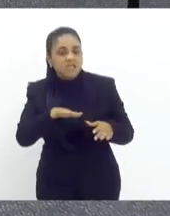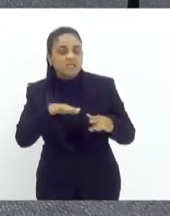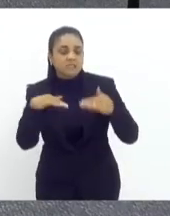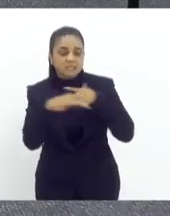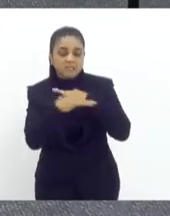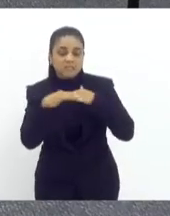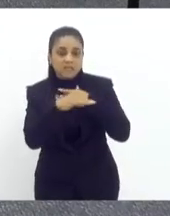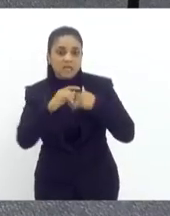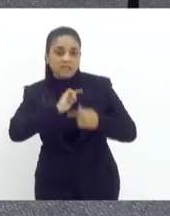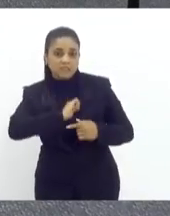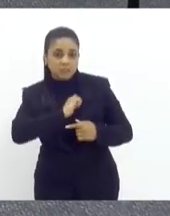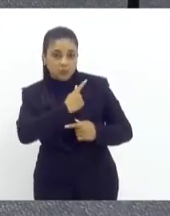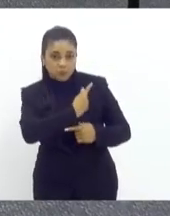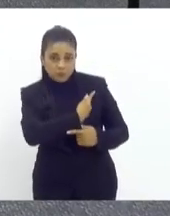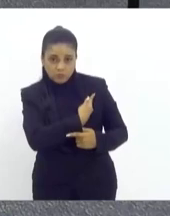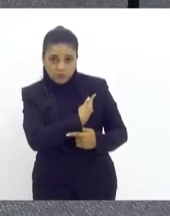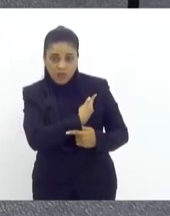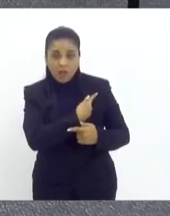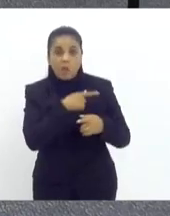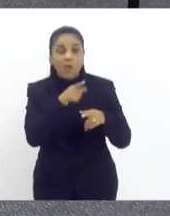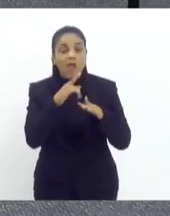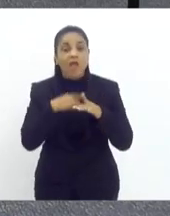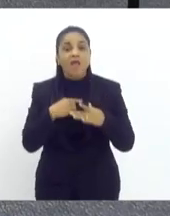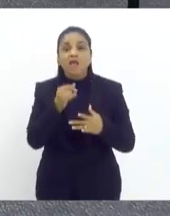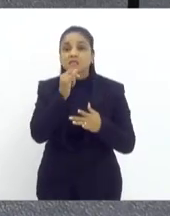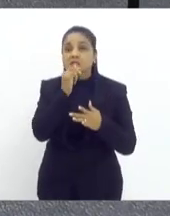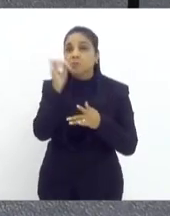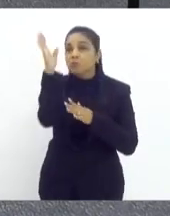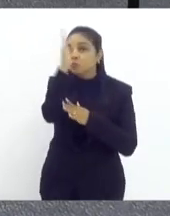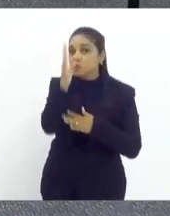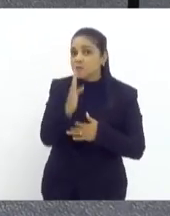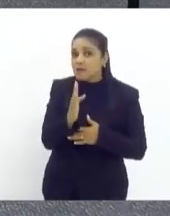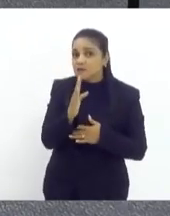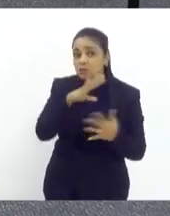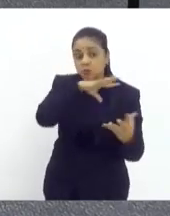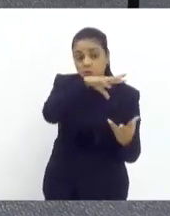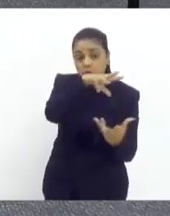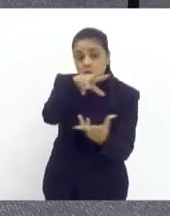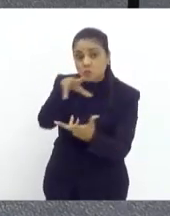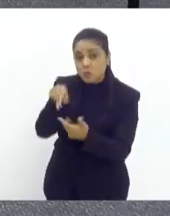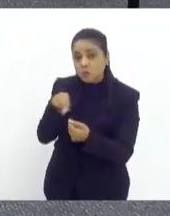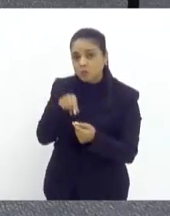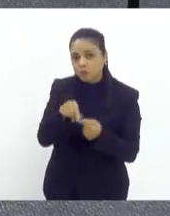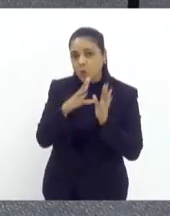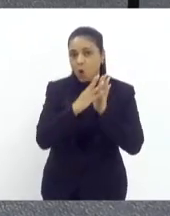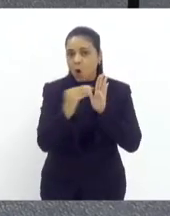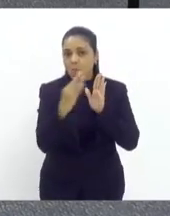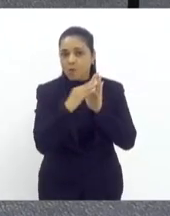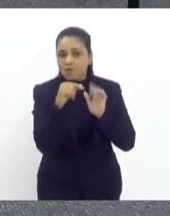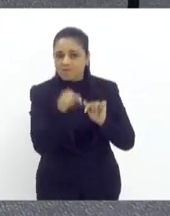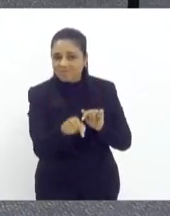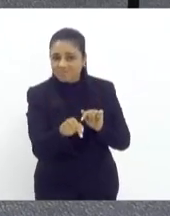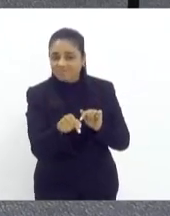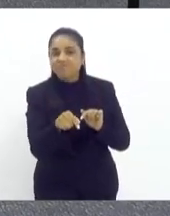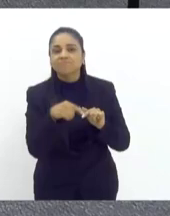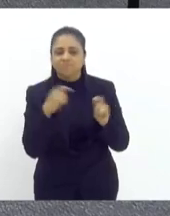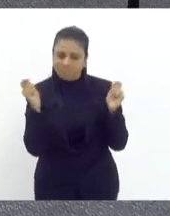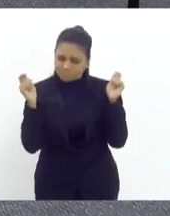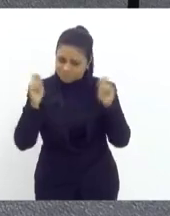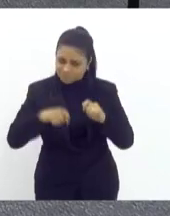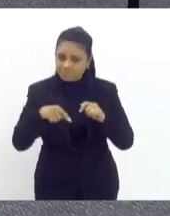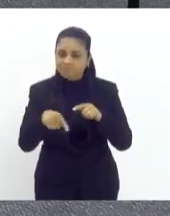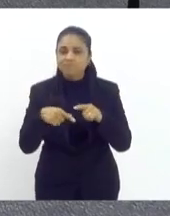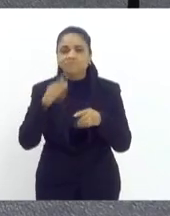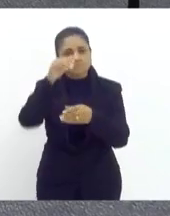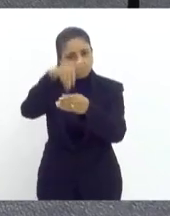São Gonçalo e dando exemplo para o Brasil inteiro e para o mundo por isso eu queria que tenho certeza que posso contar com o